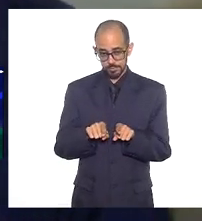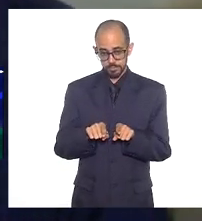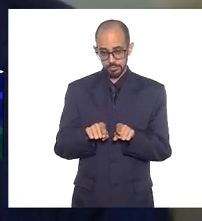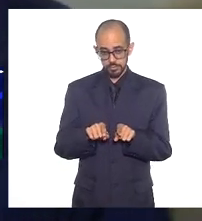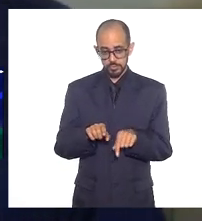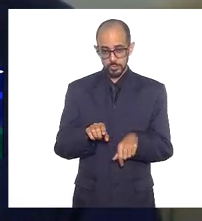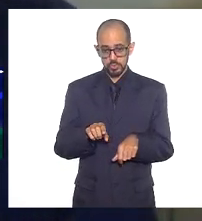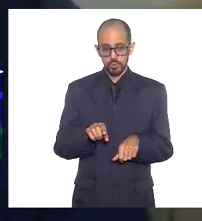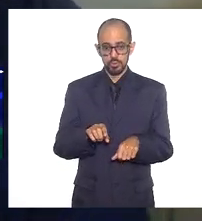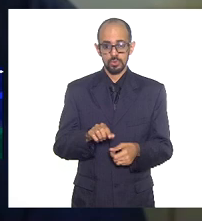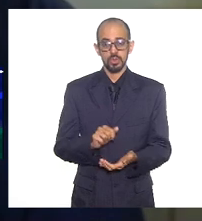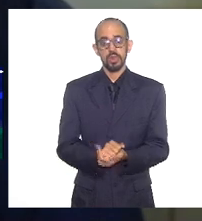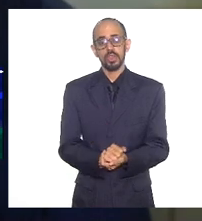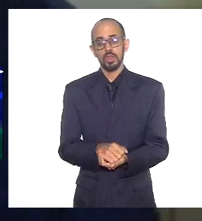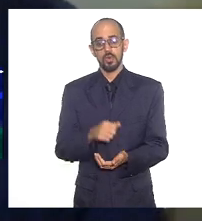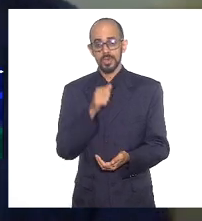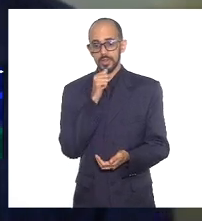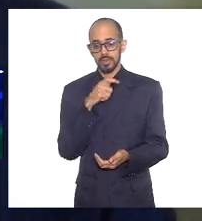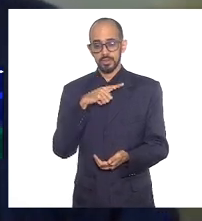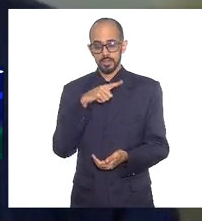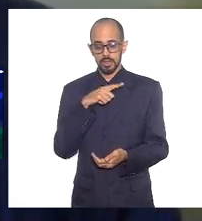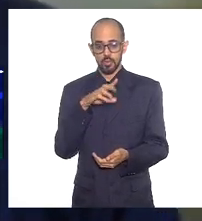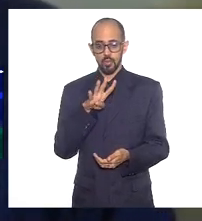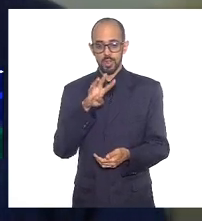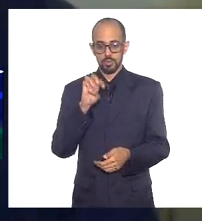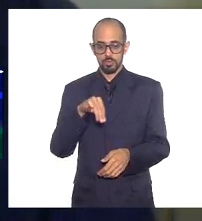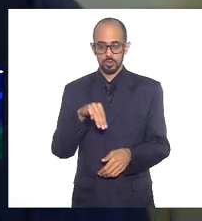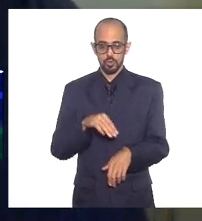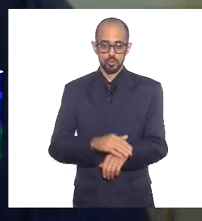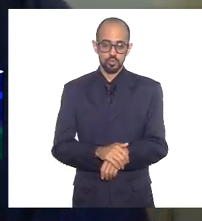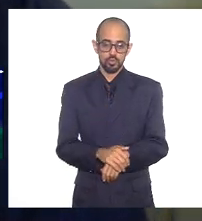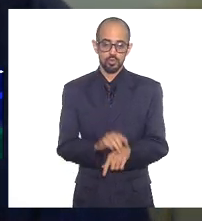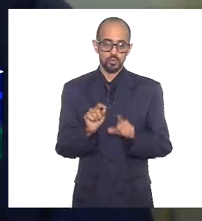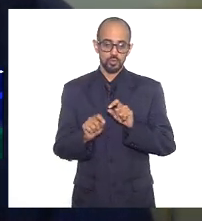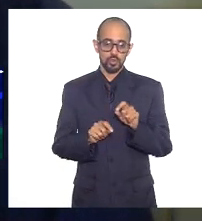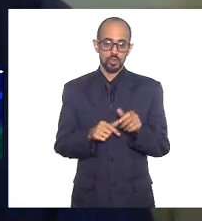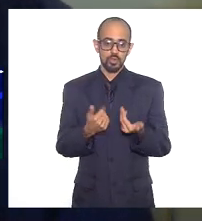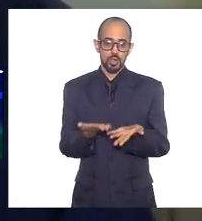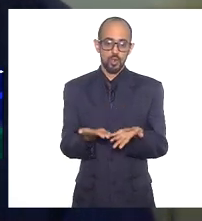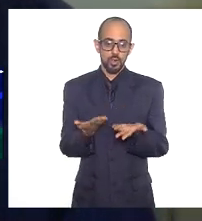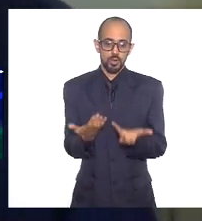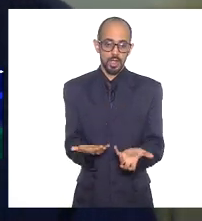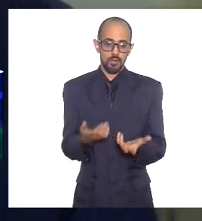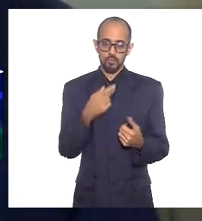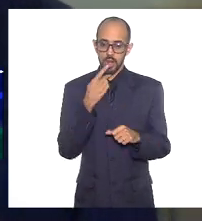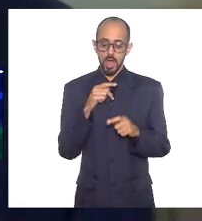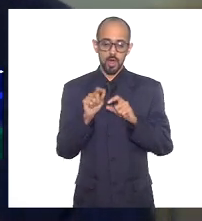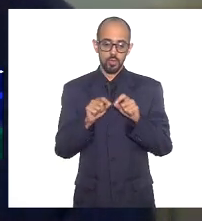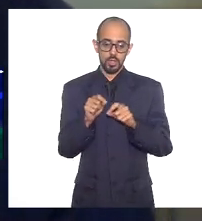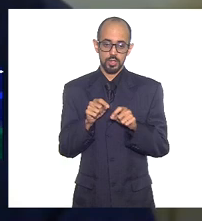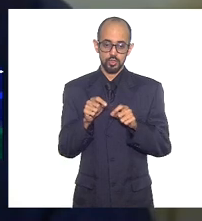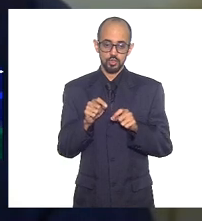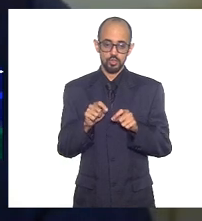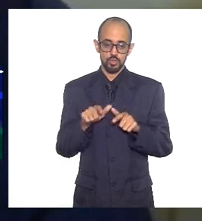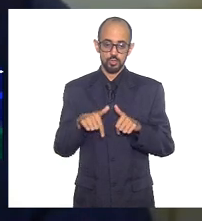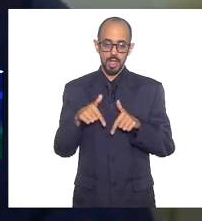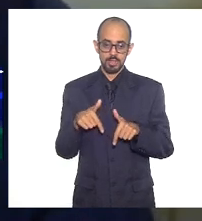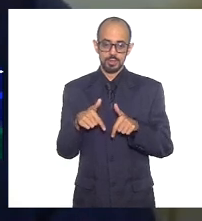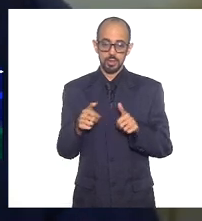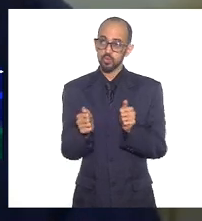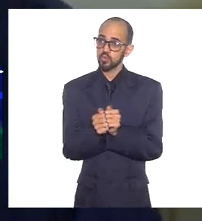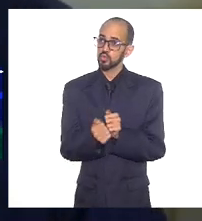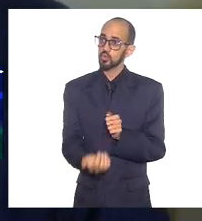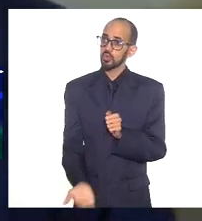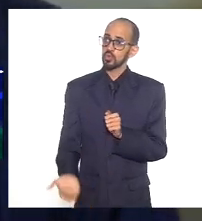três minutos nos quatro minutos que me restam eu queria falar de uma ação conjugada minha com vossa